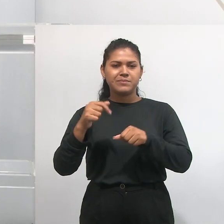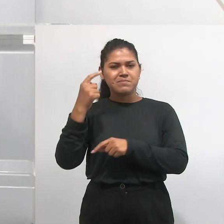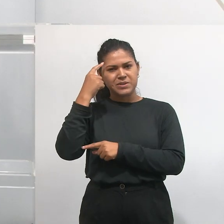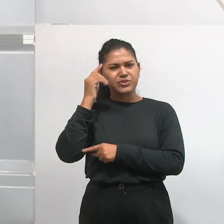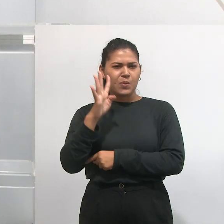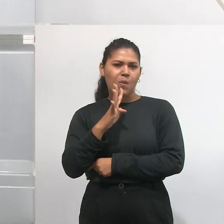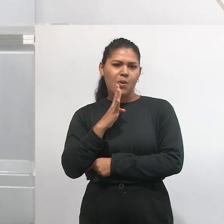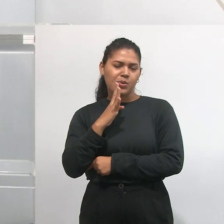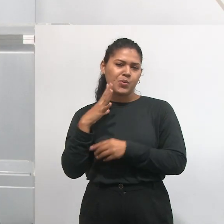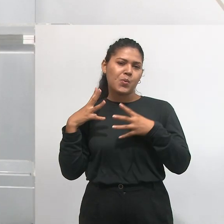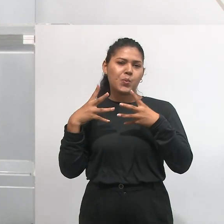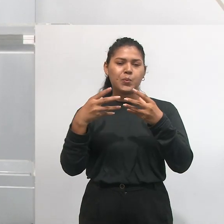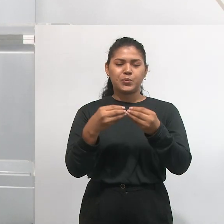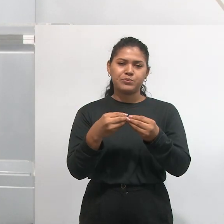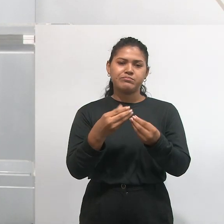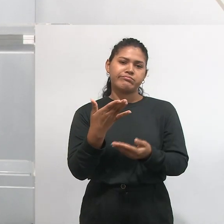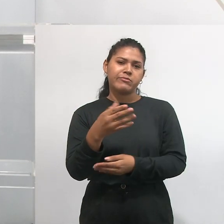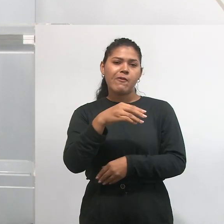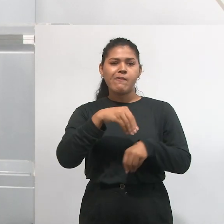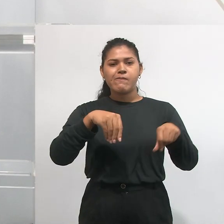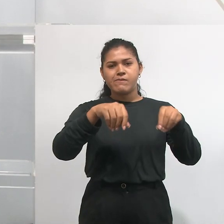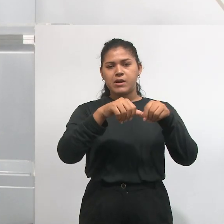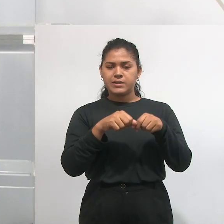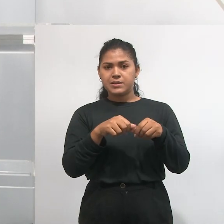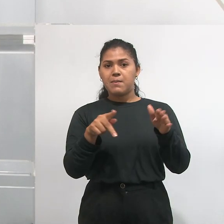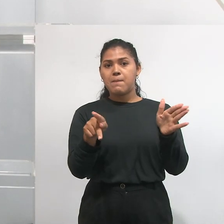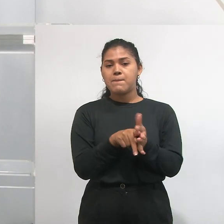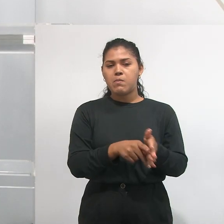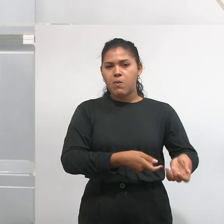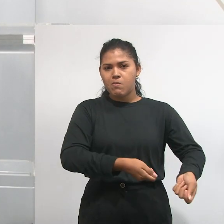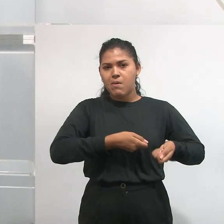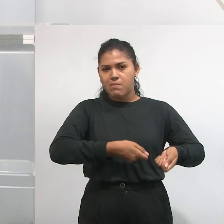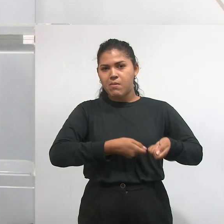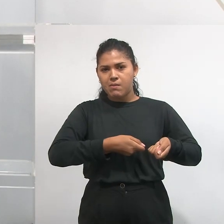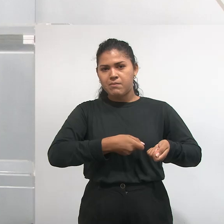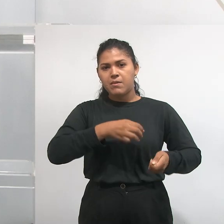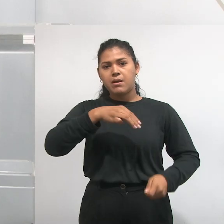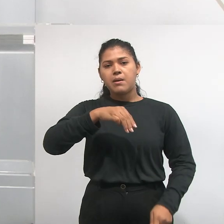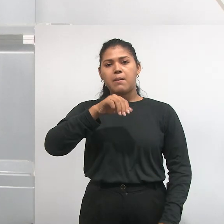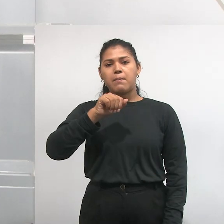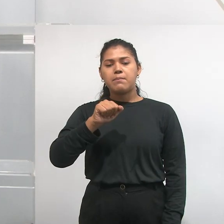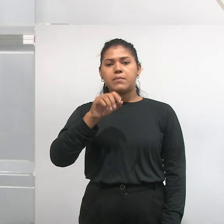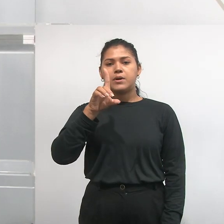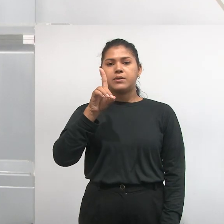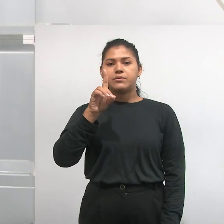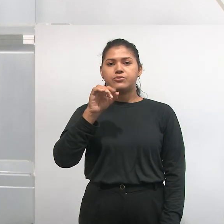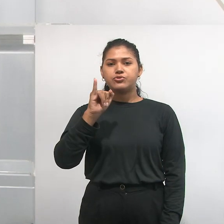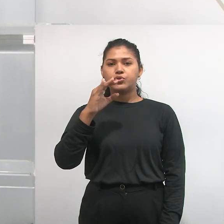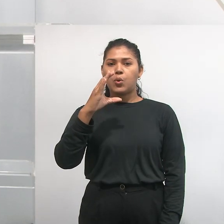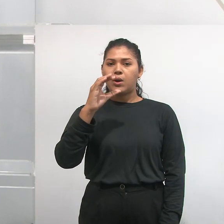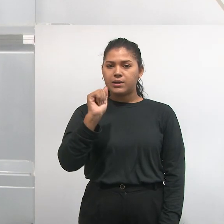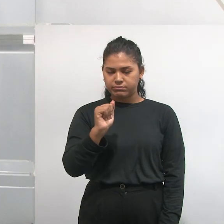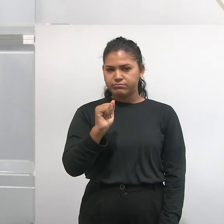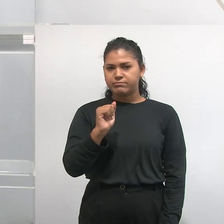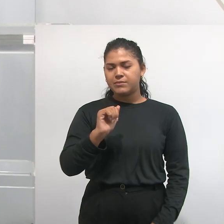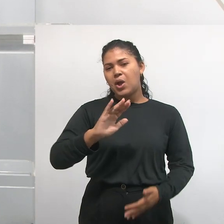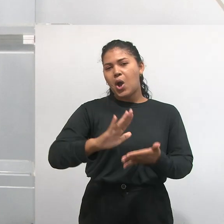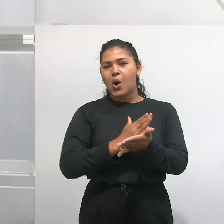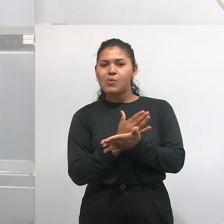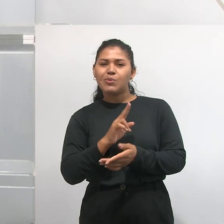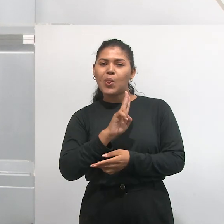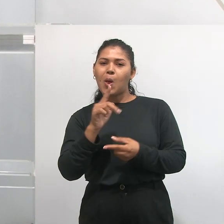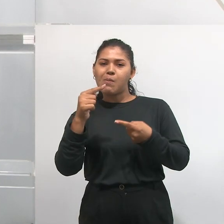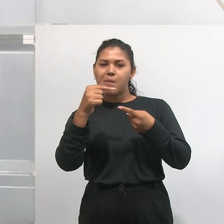provavelmente no mundo inteiro, que é a farinha, né, a farinha de mandioca, que é feita ali em algumas regiões chamada de aipim,